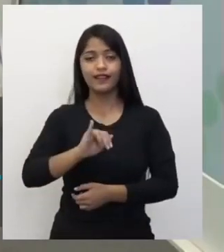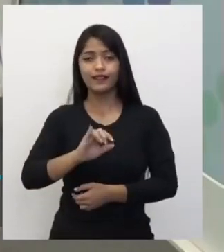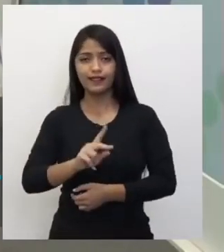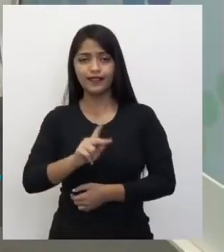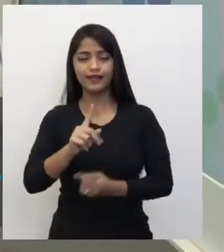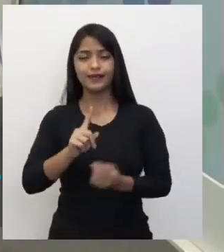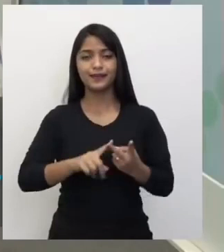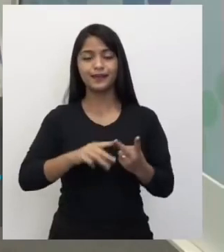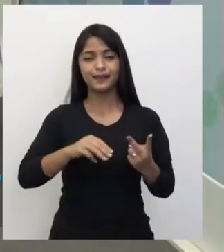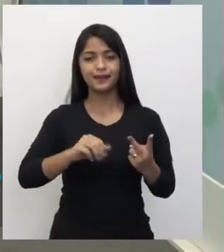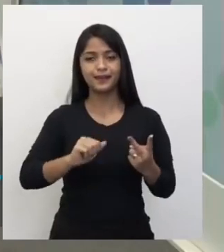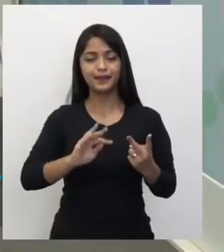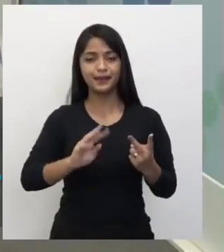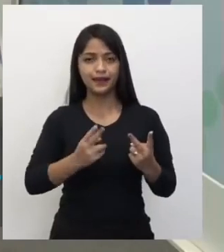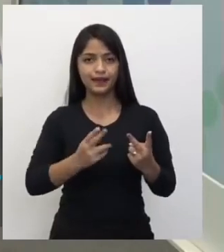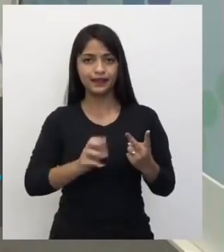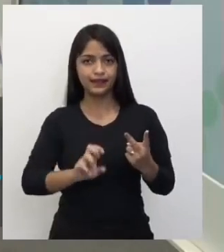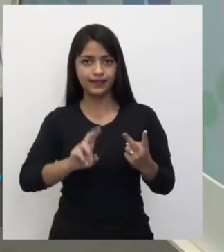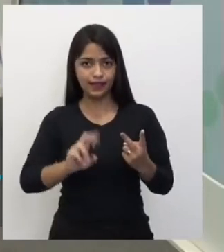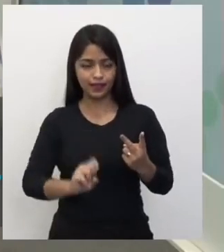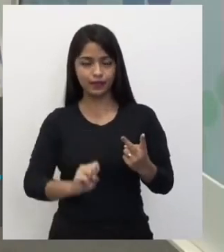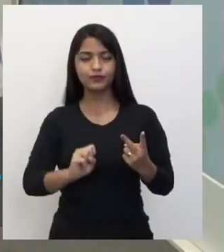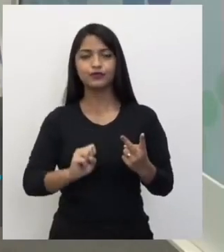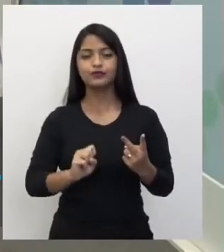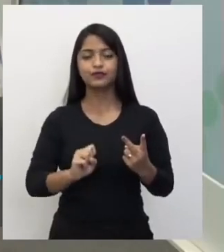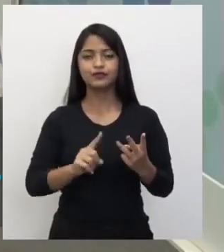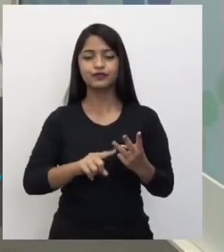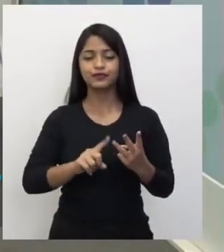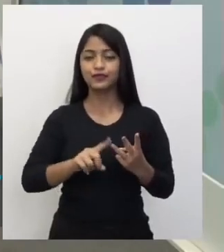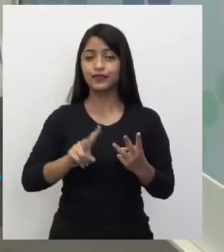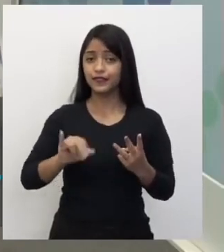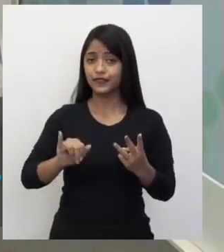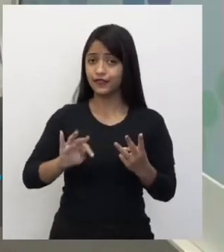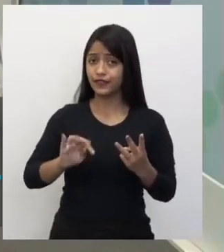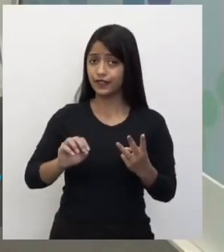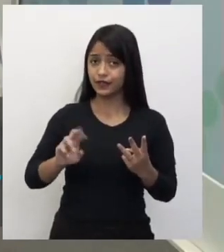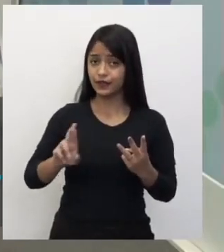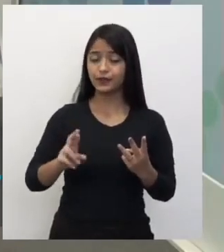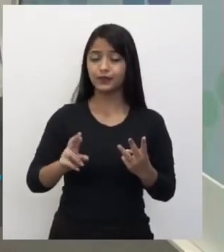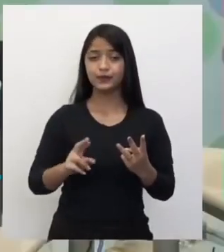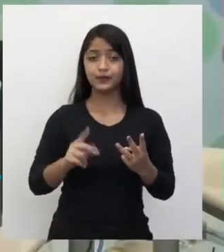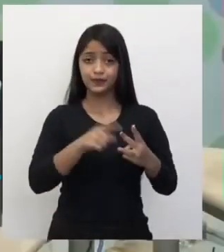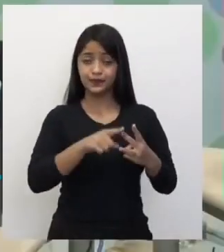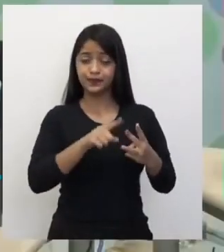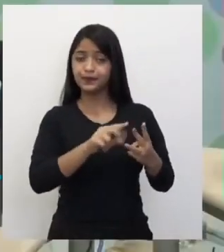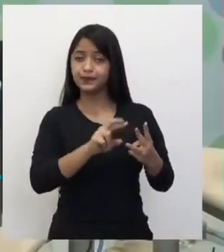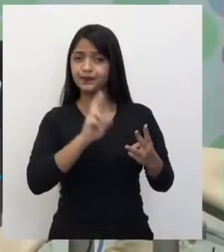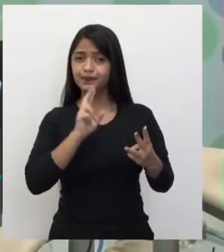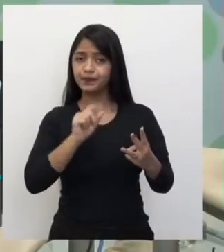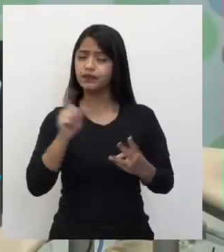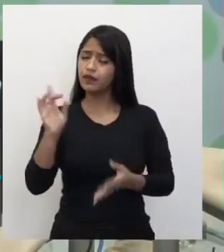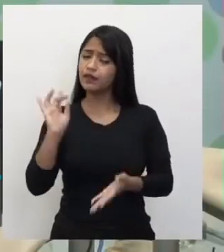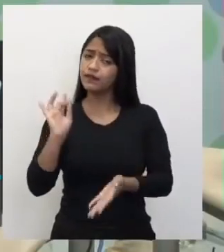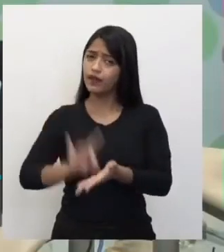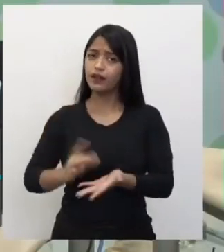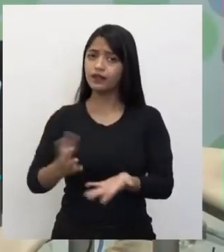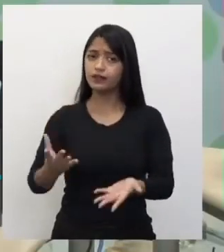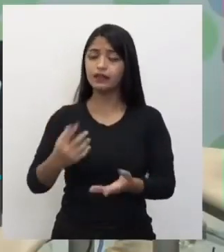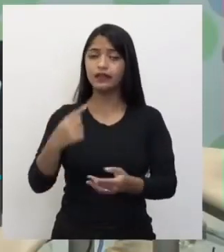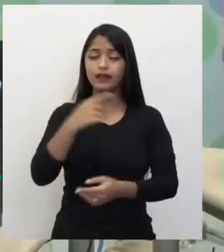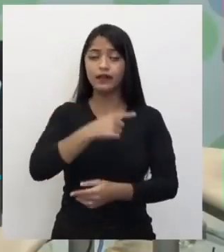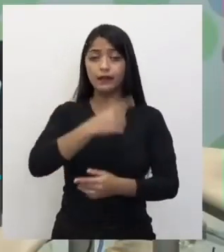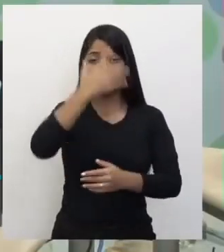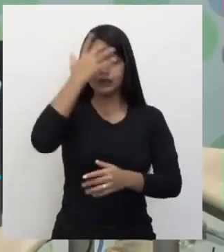Matheus, da pro a Vânia. Vitor. Colocou um fato, pois não é o que o autor